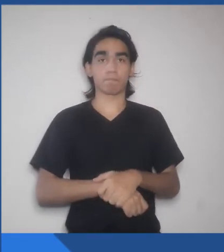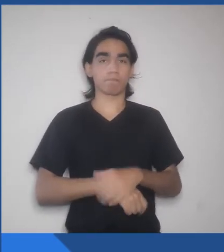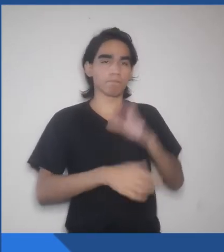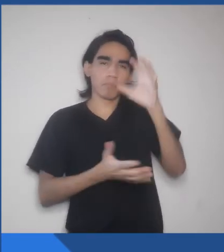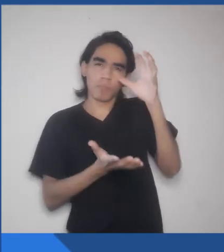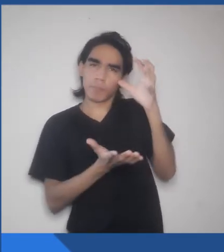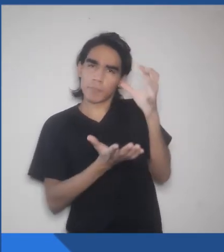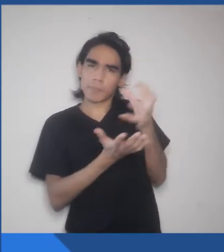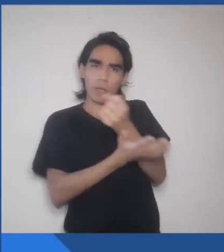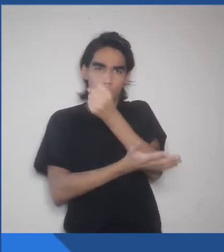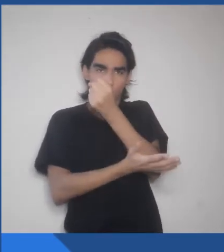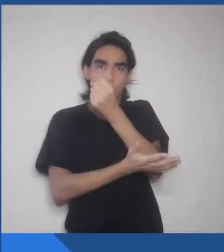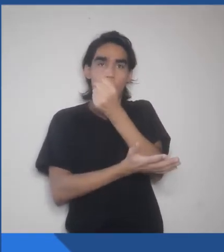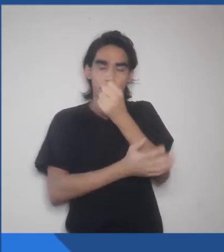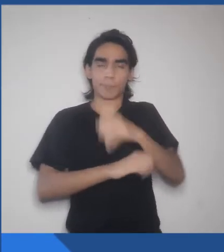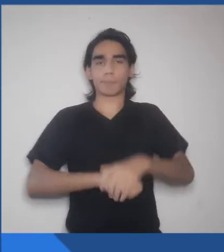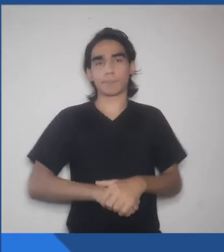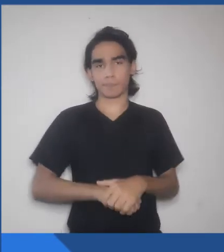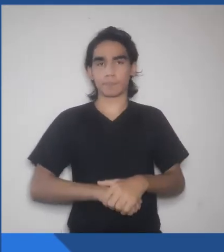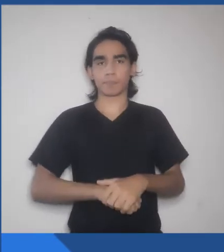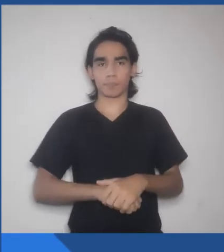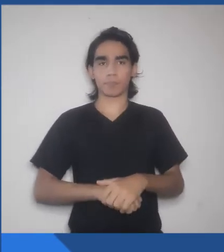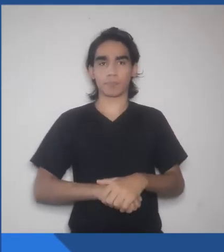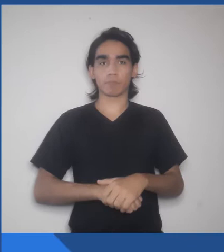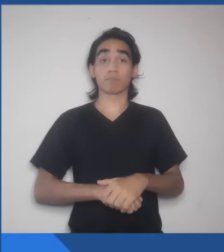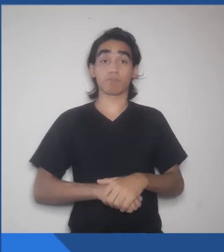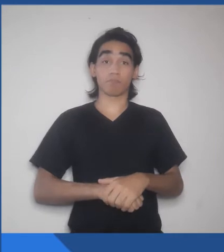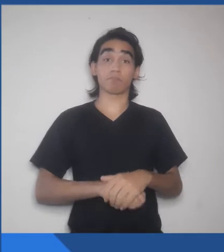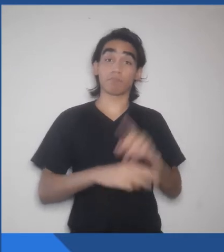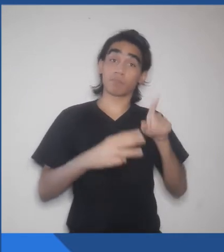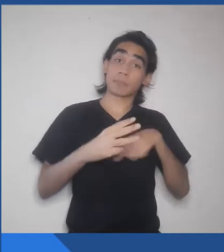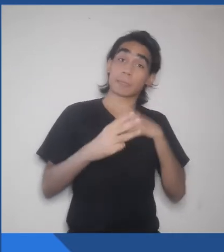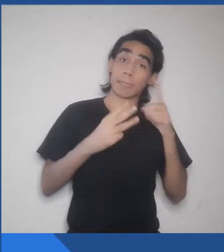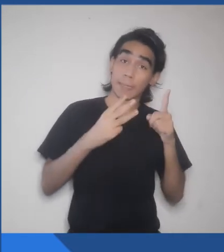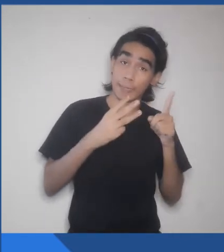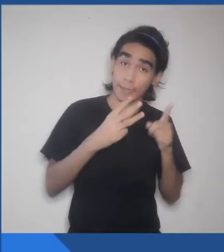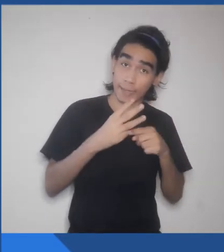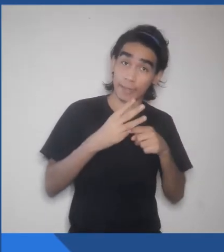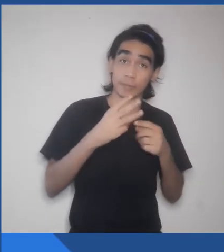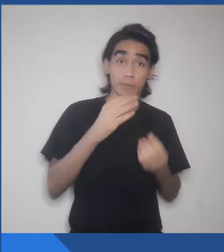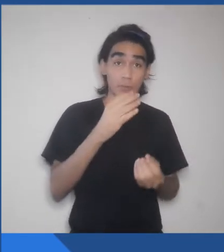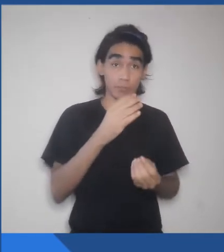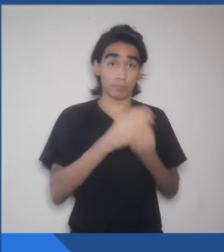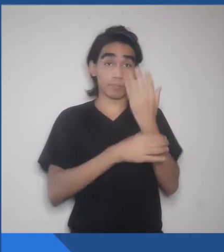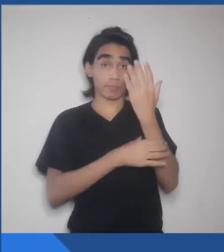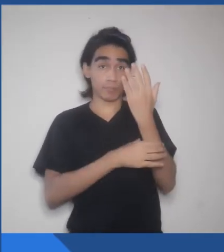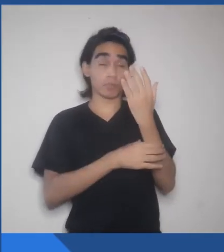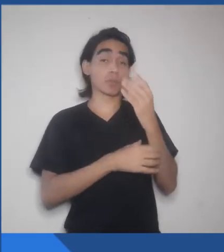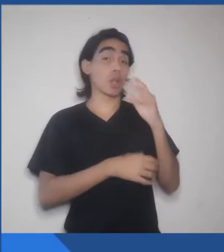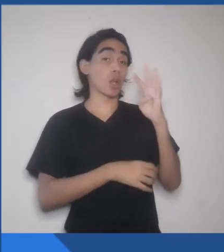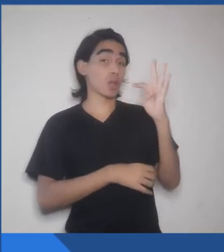Vou lá embaixo e salvo as mudanças. E Turma 3.